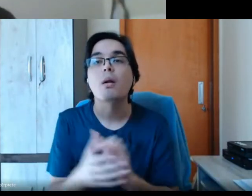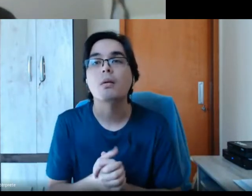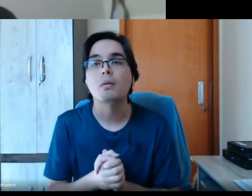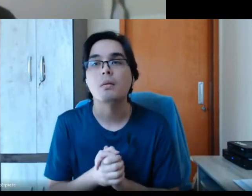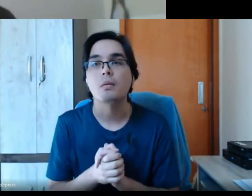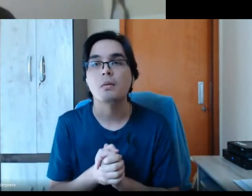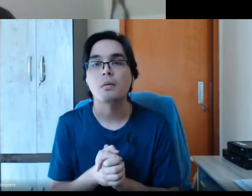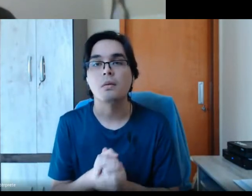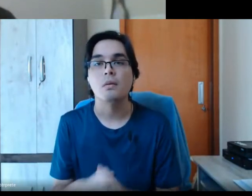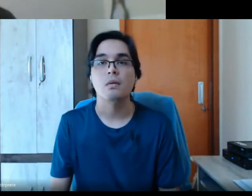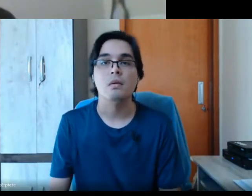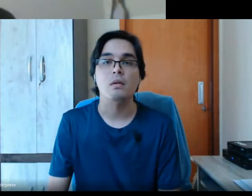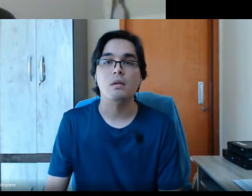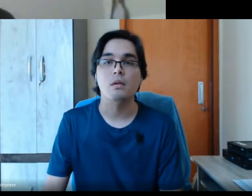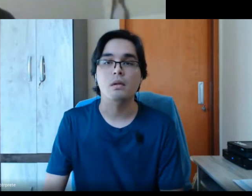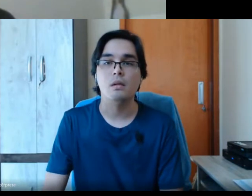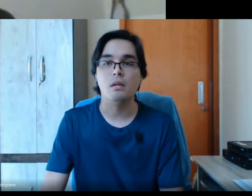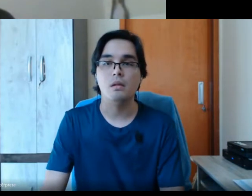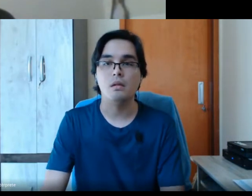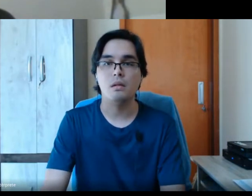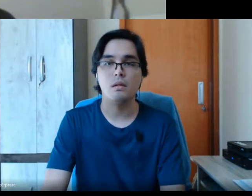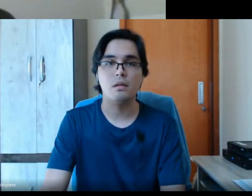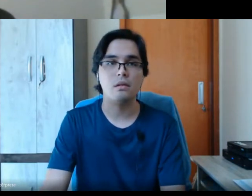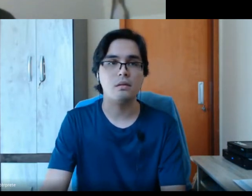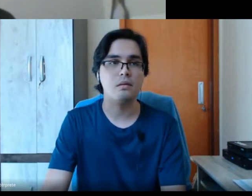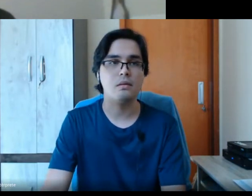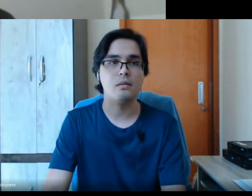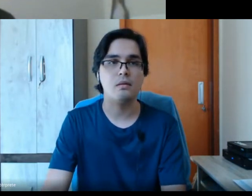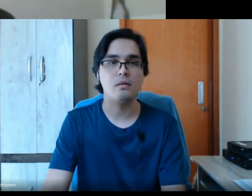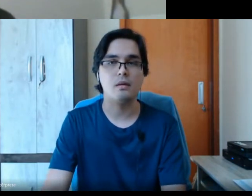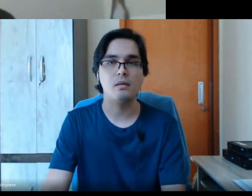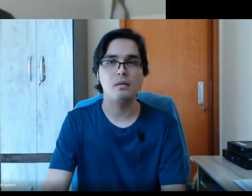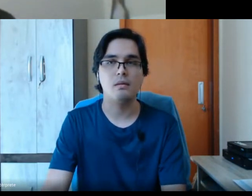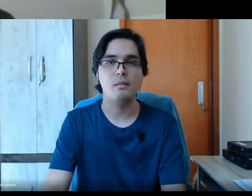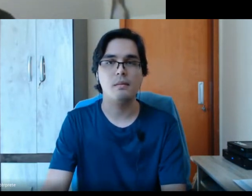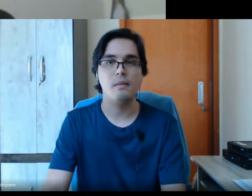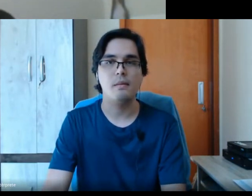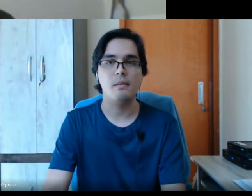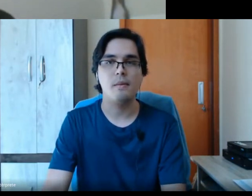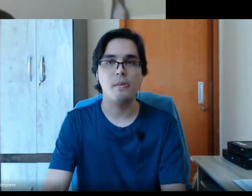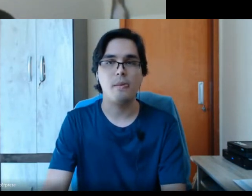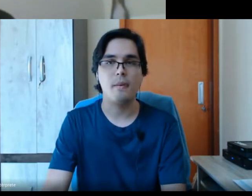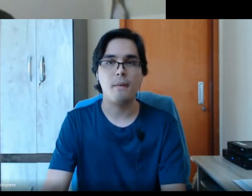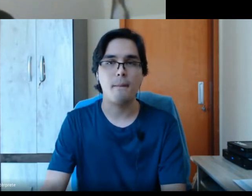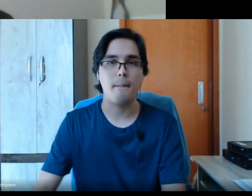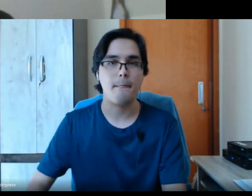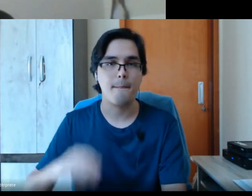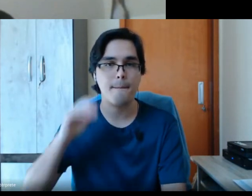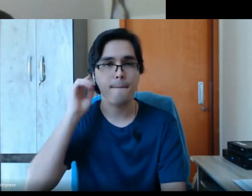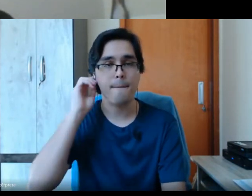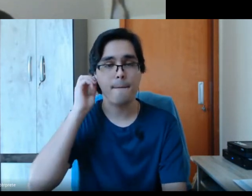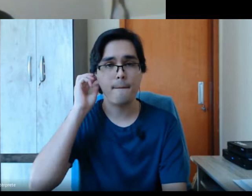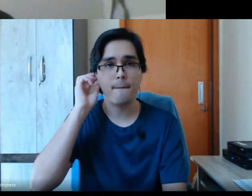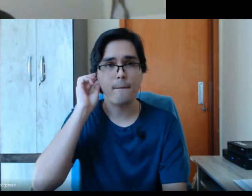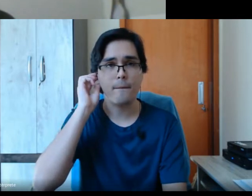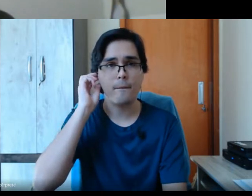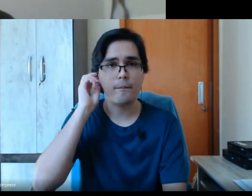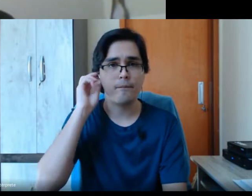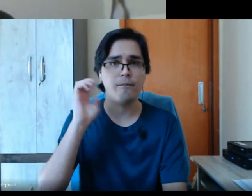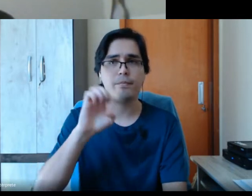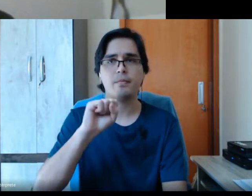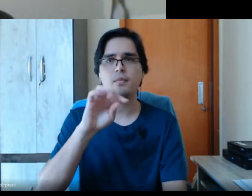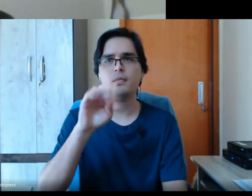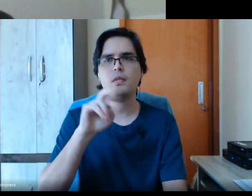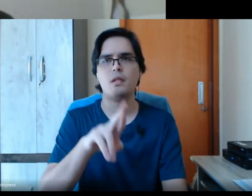Olha, Angélica, é assim, eu comentei que a gente tem na rotina presencial aulas de 4 horas de duração, e eu sei que